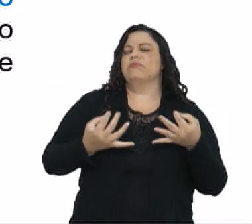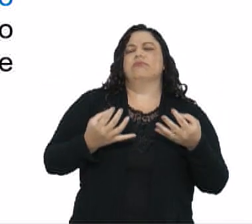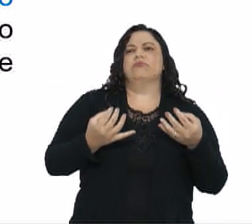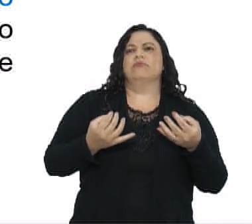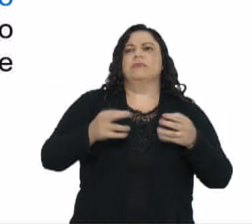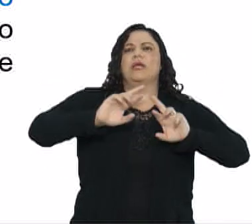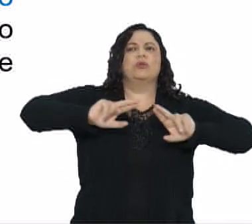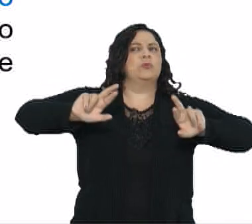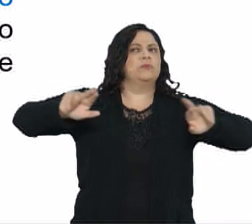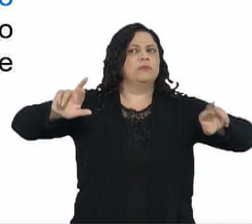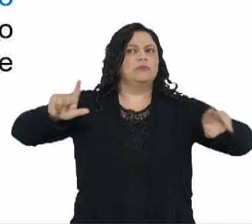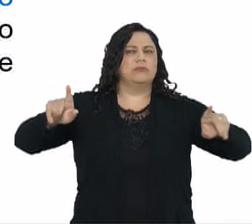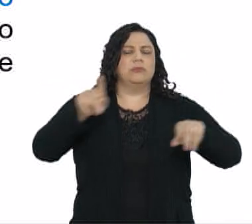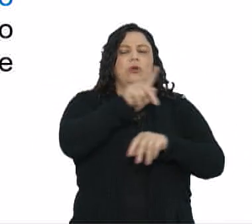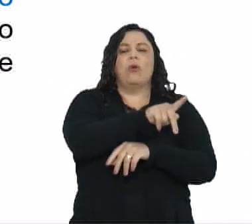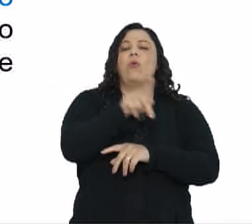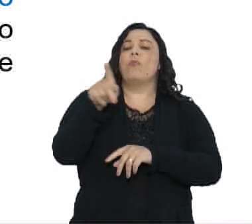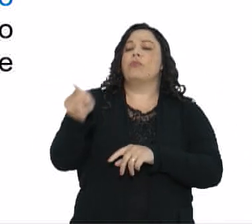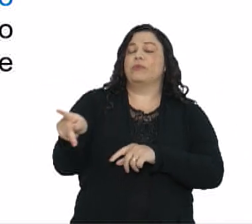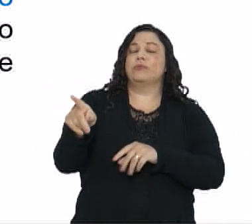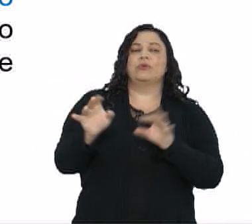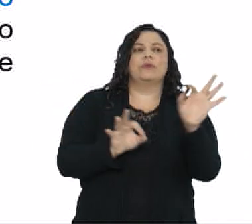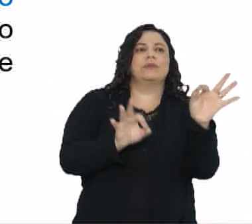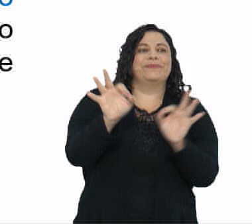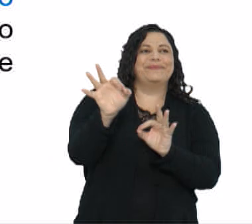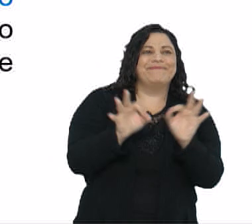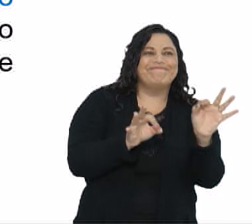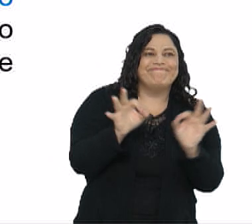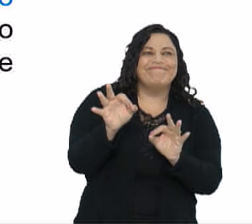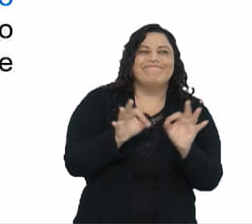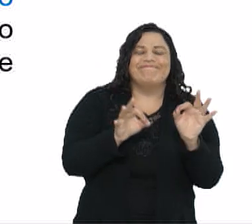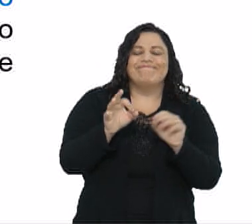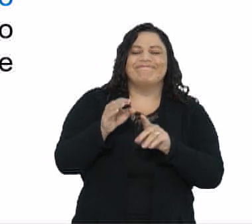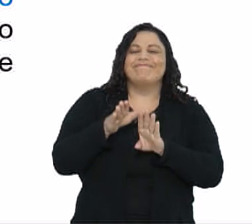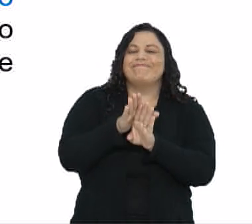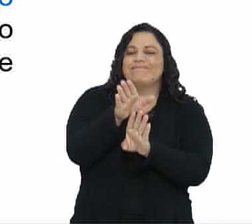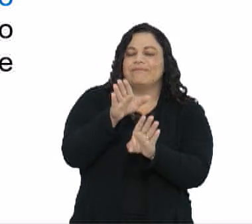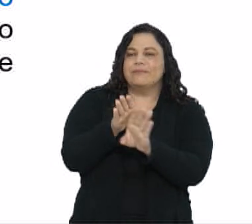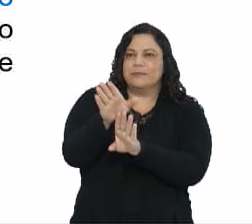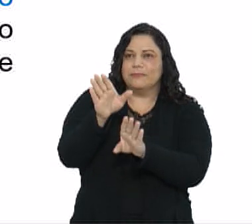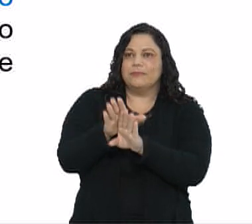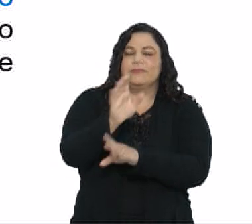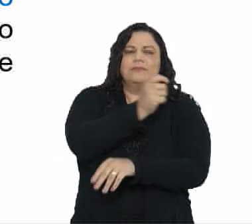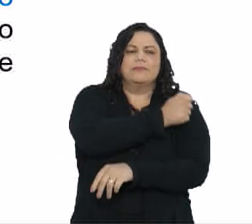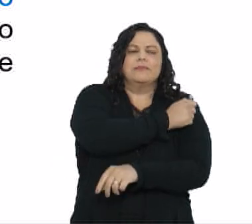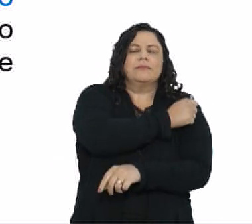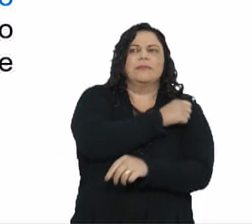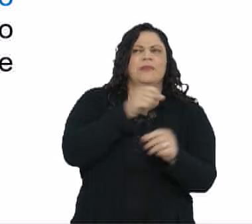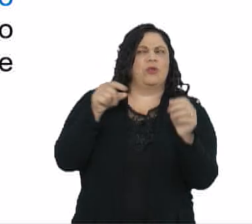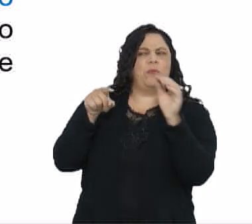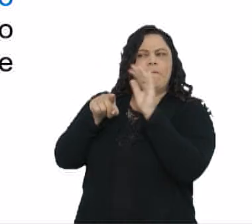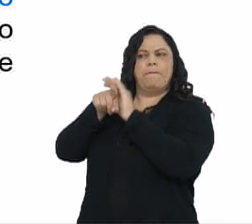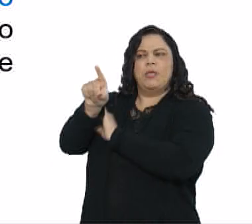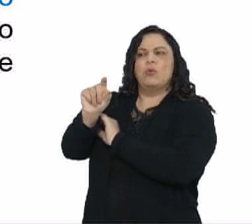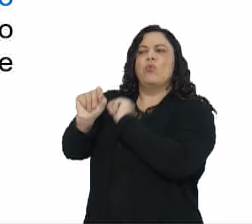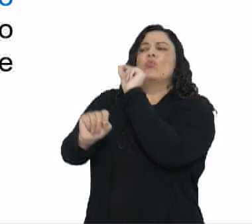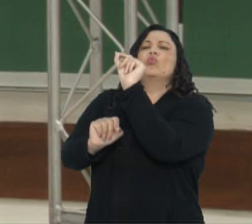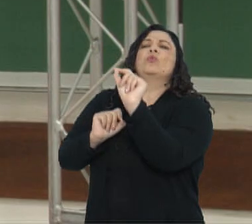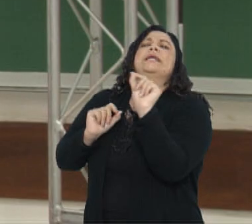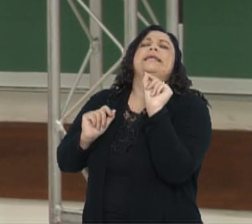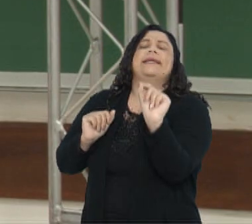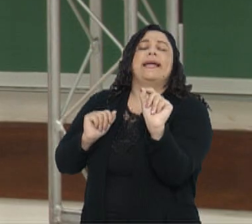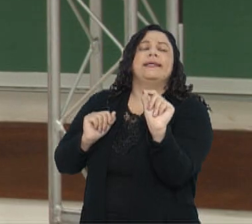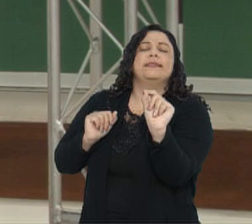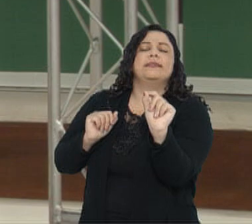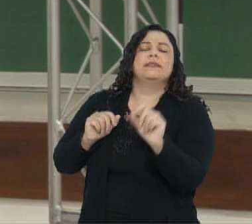O professor está preparado para orientar os alunos. Então, veja, quem está preparado? O professor. Tirei, o resto